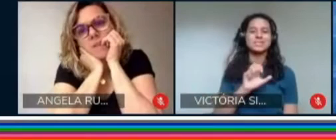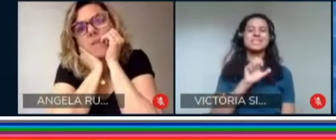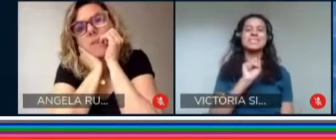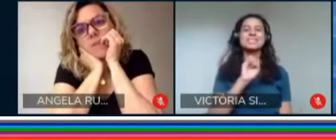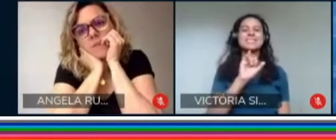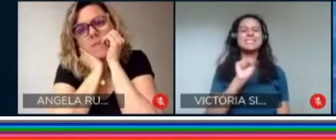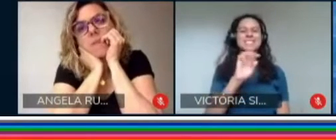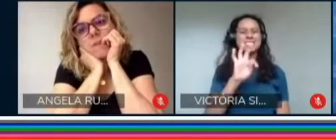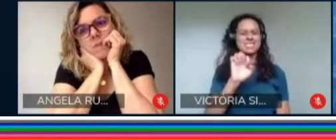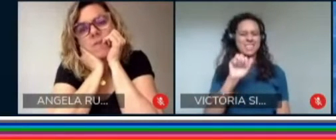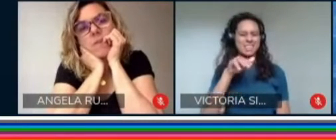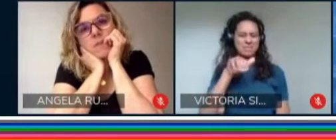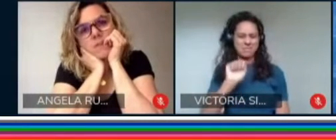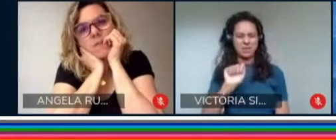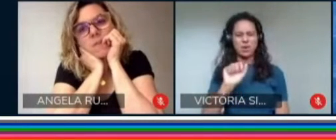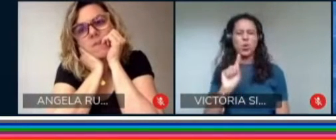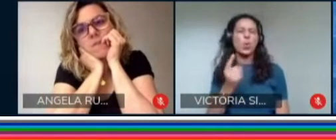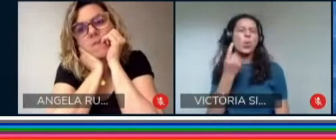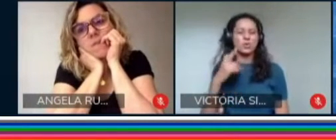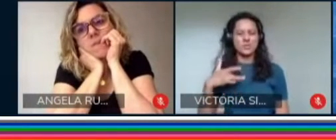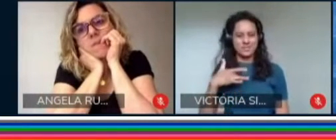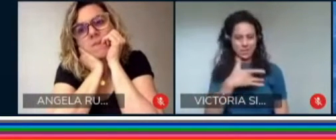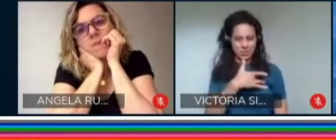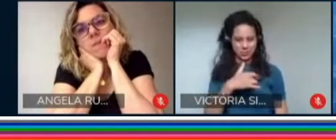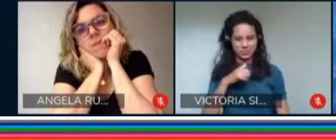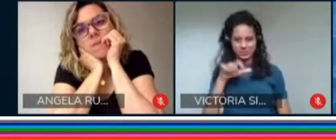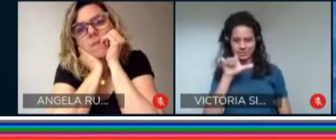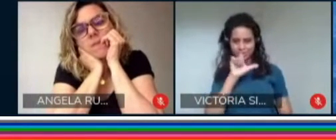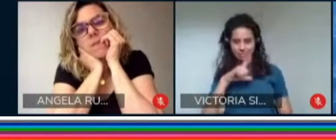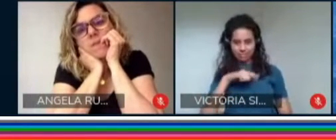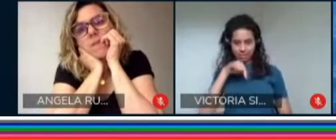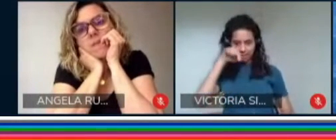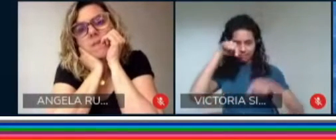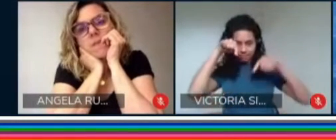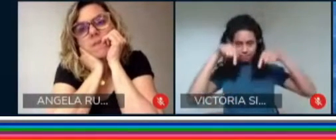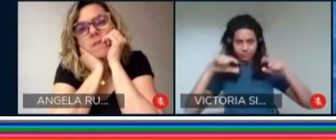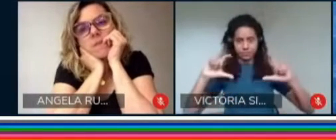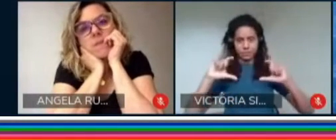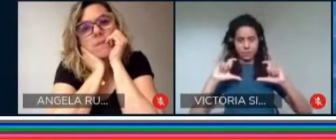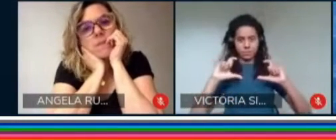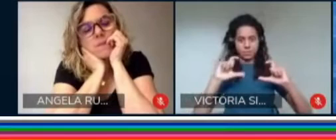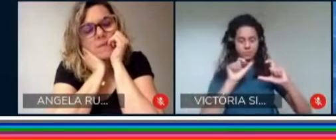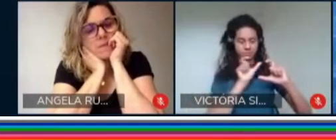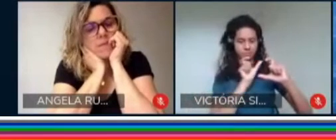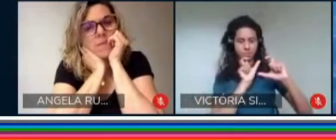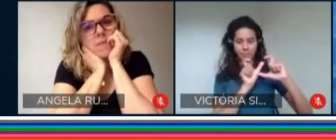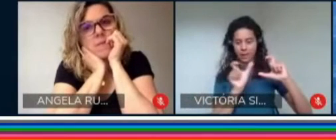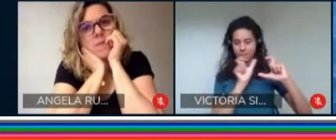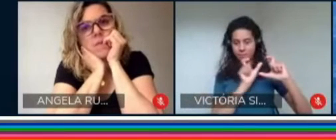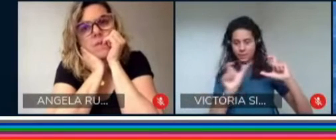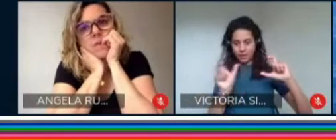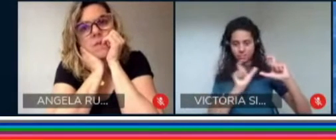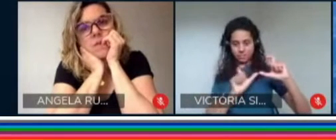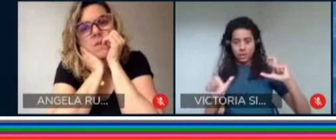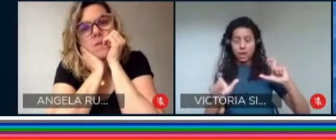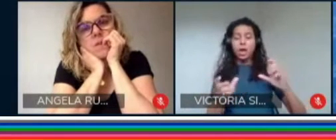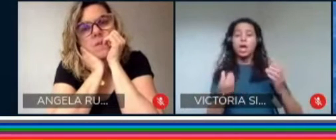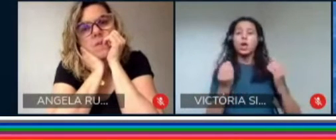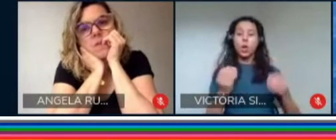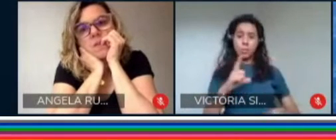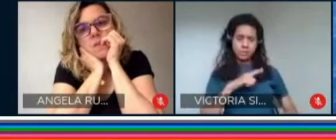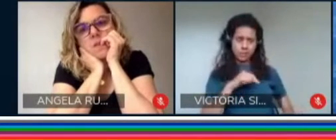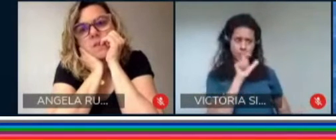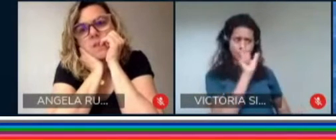termos com os quais a gente vai se deparando quando vai fazendo as nossas leituras, né. Então, para fazer essa combinação de termo,